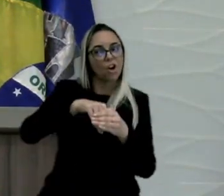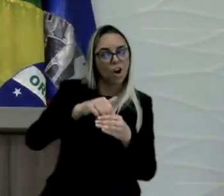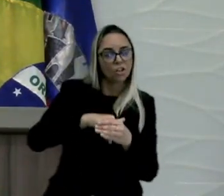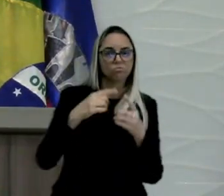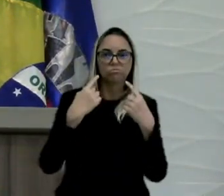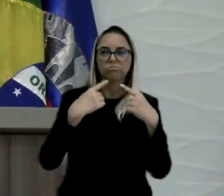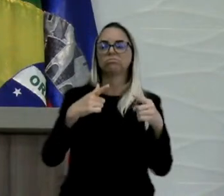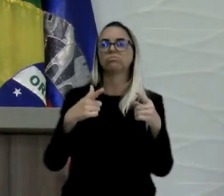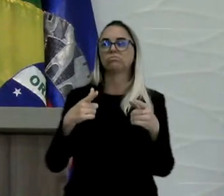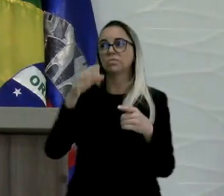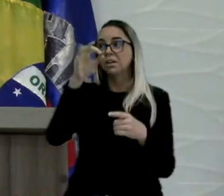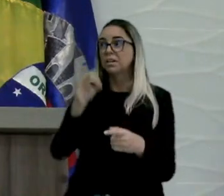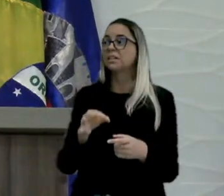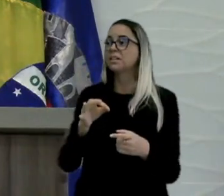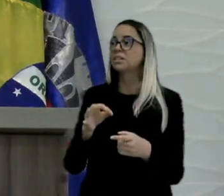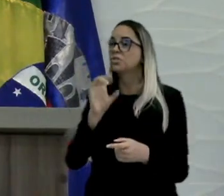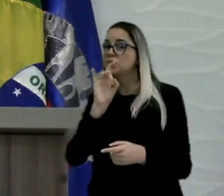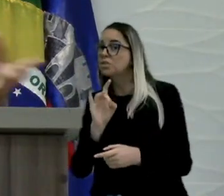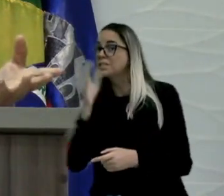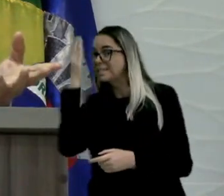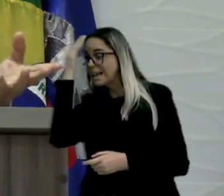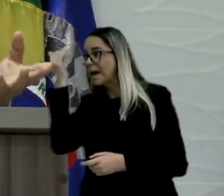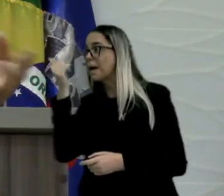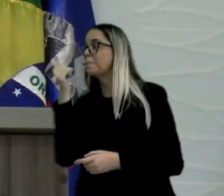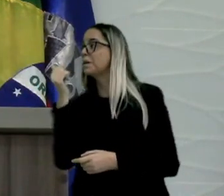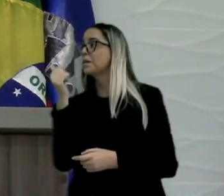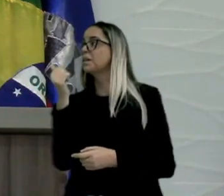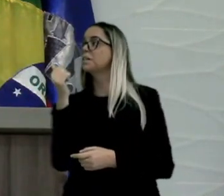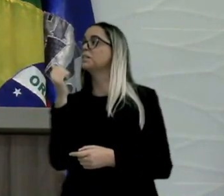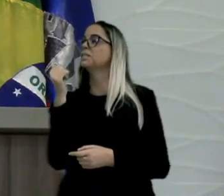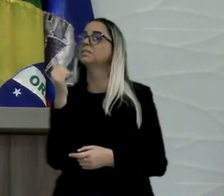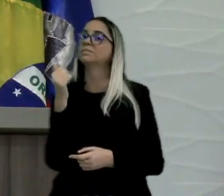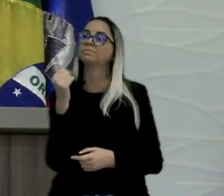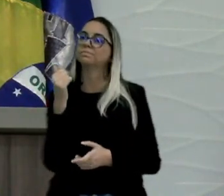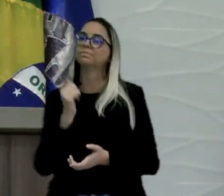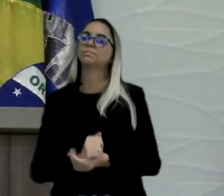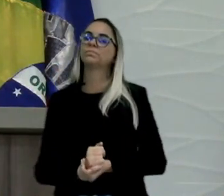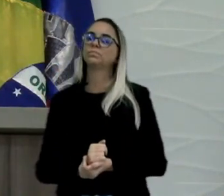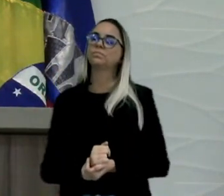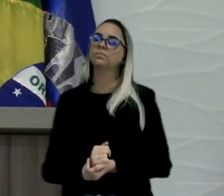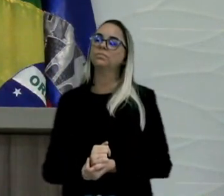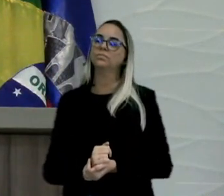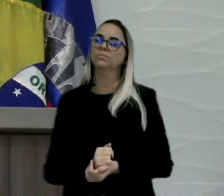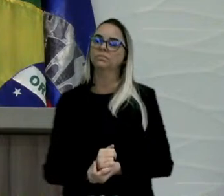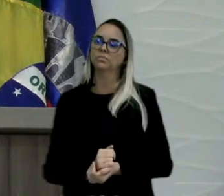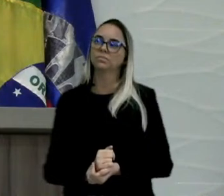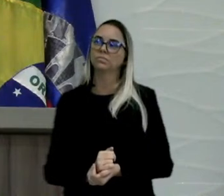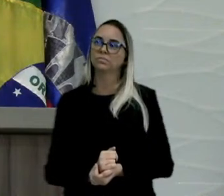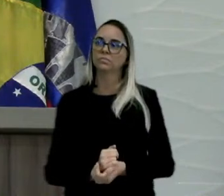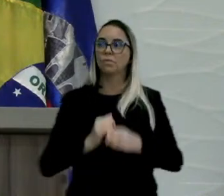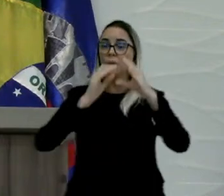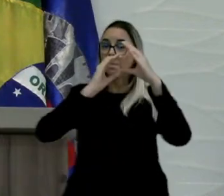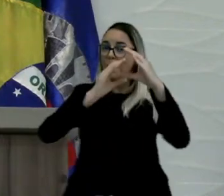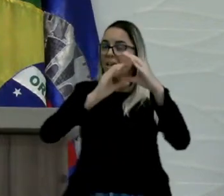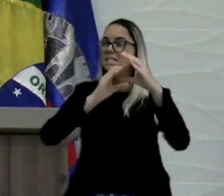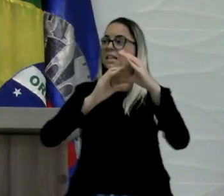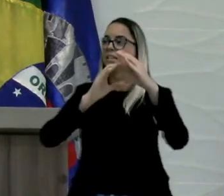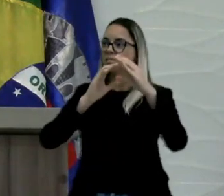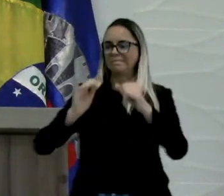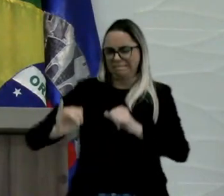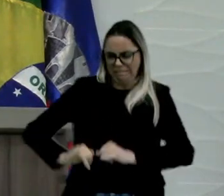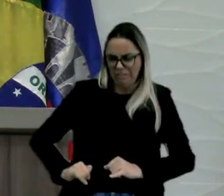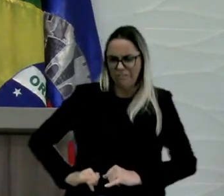porque realmente só sabe o quanto essa Compesa vem maltratando o nosso povo quem realmente